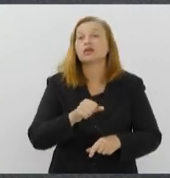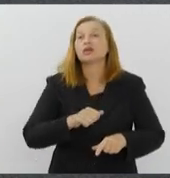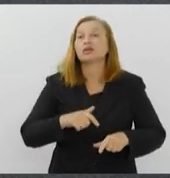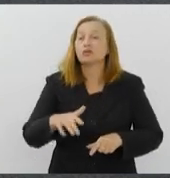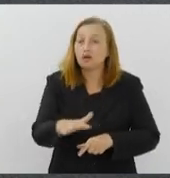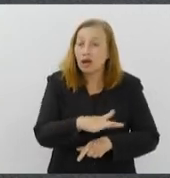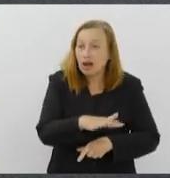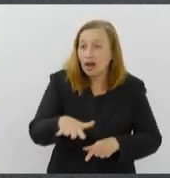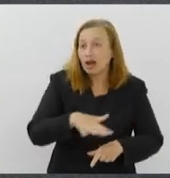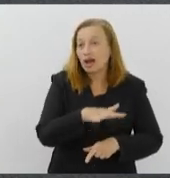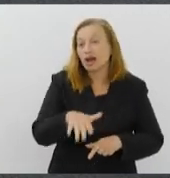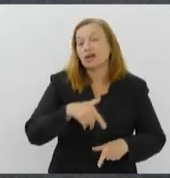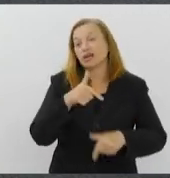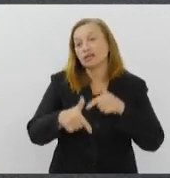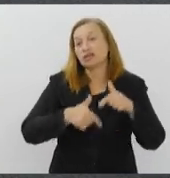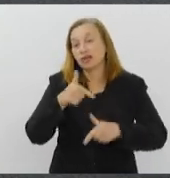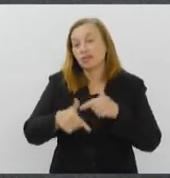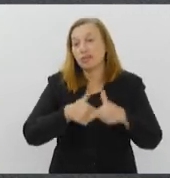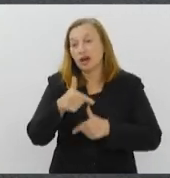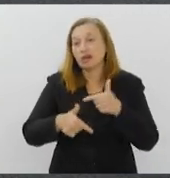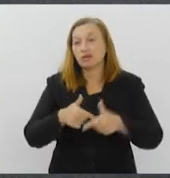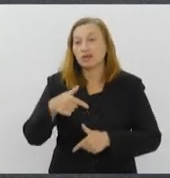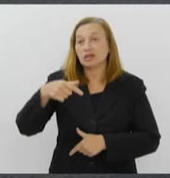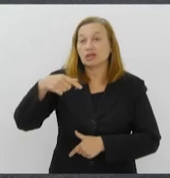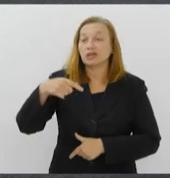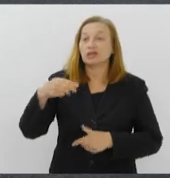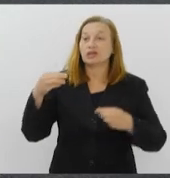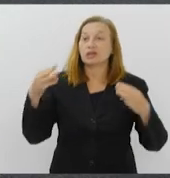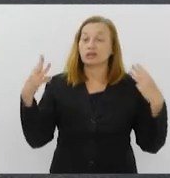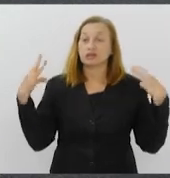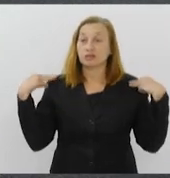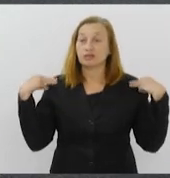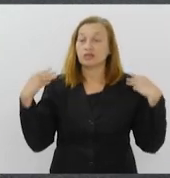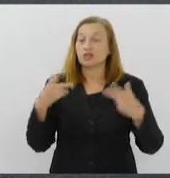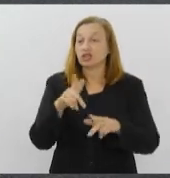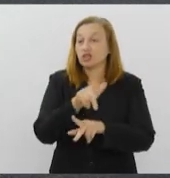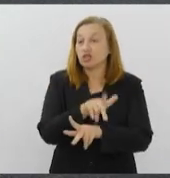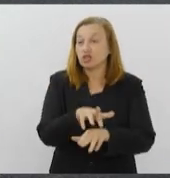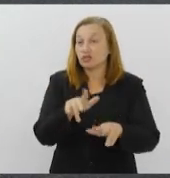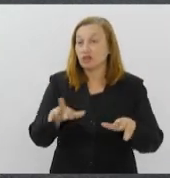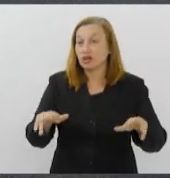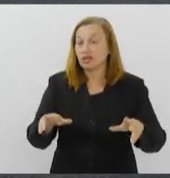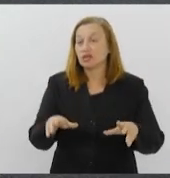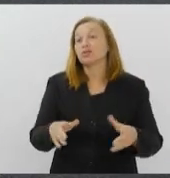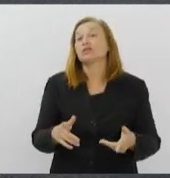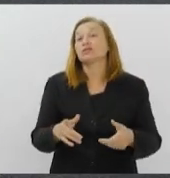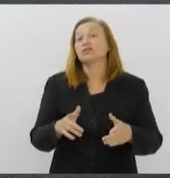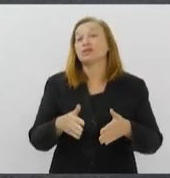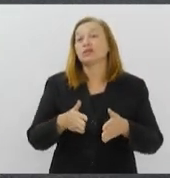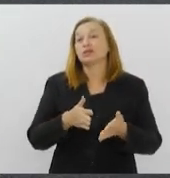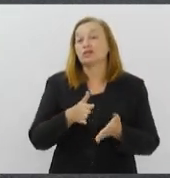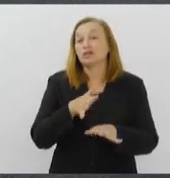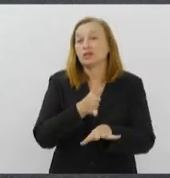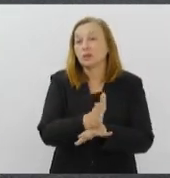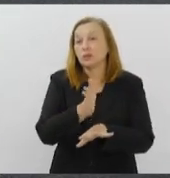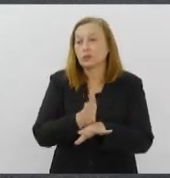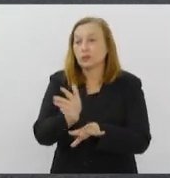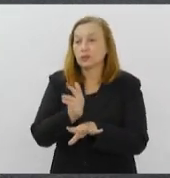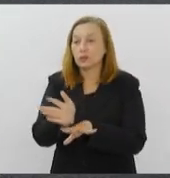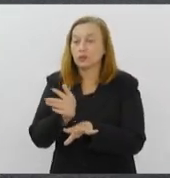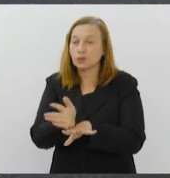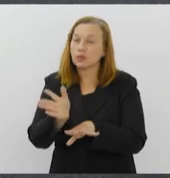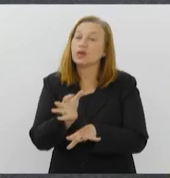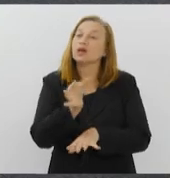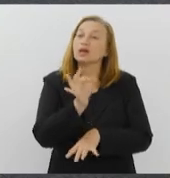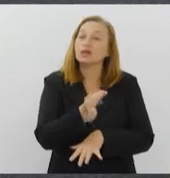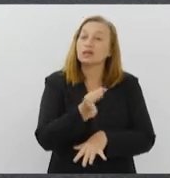setor naval, o setor da construção naval, através de diversos dispositivos que materializam a situação